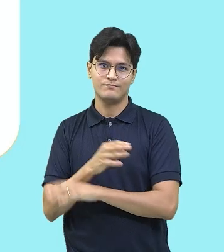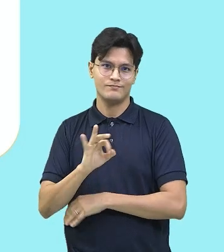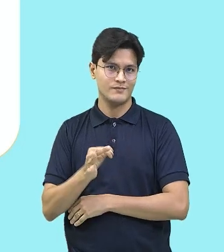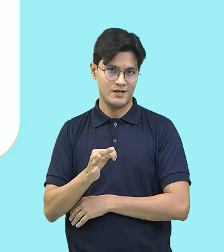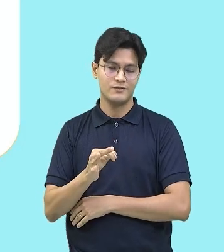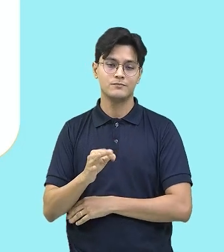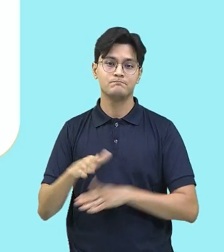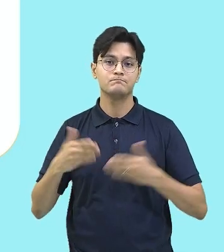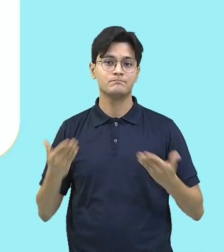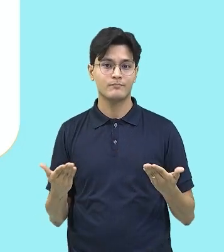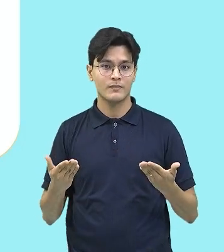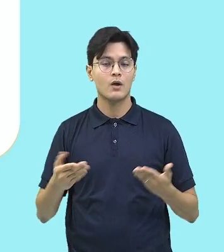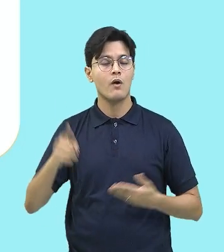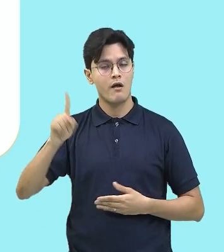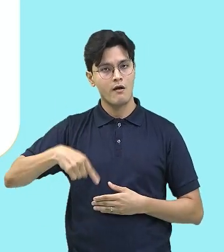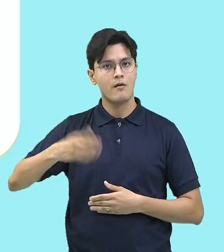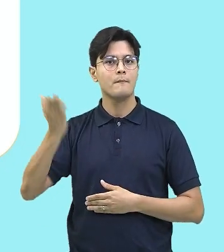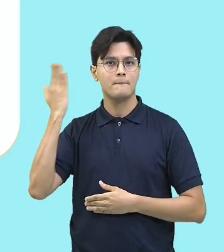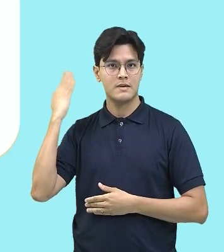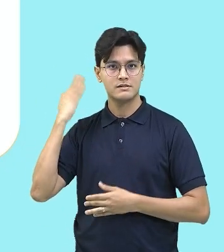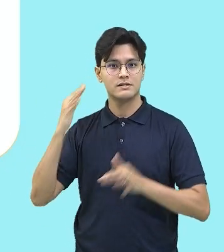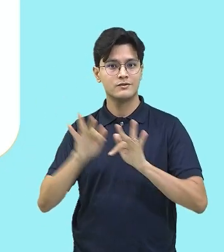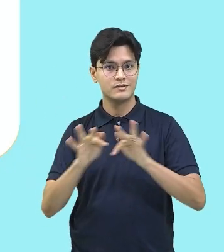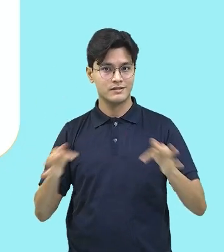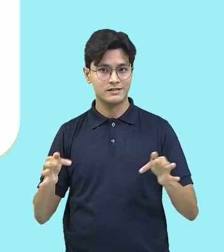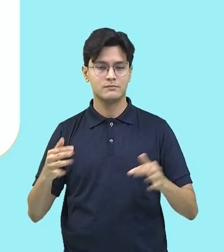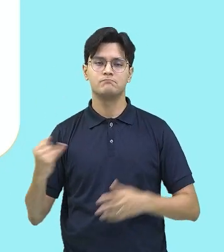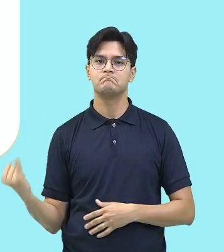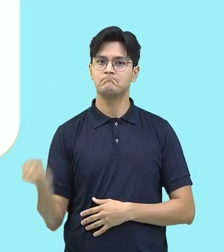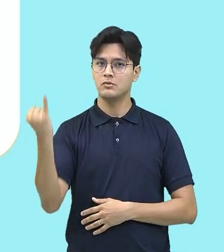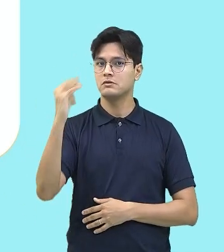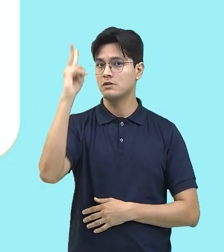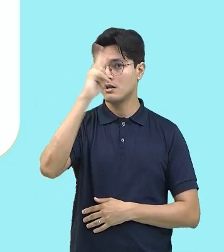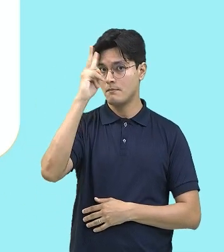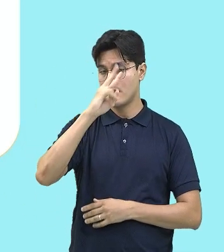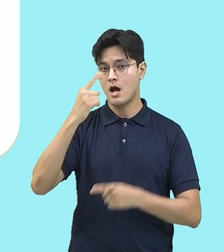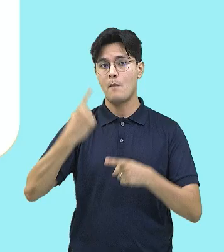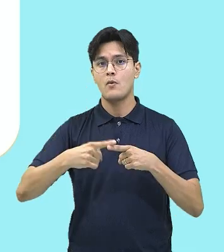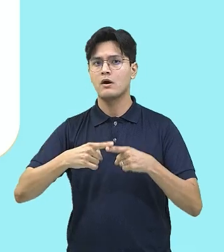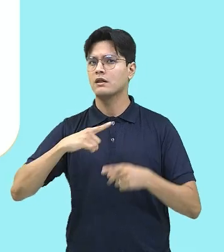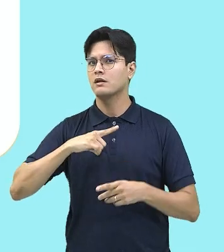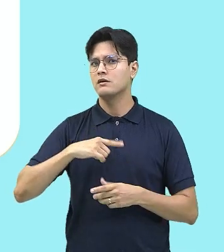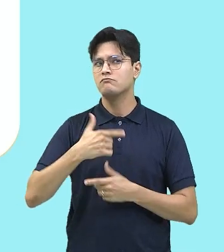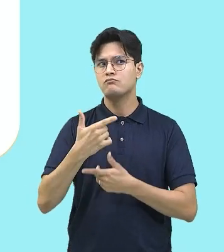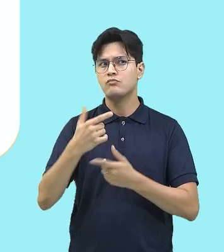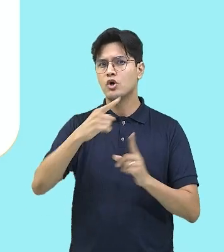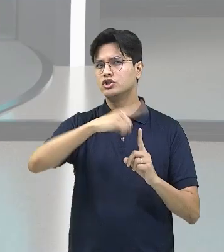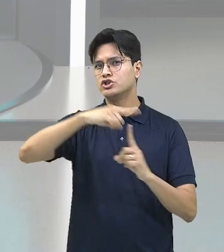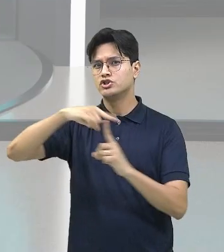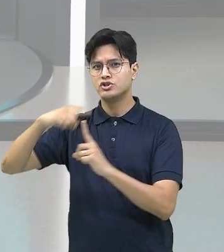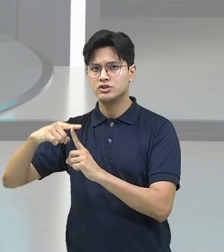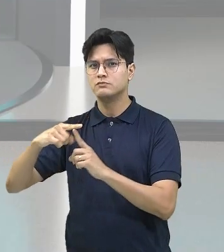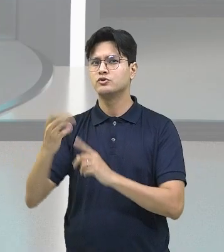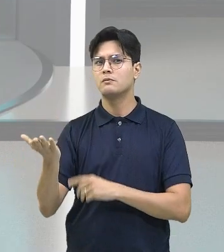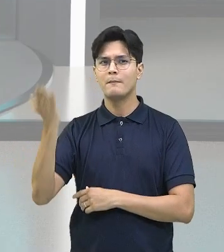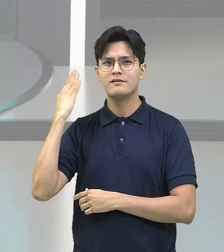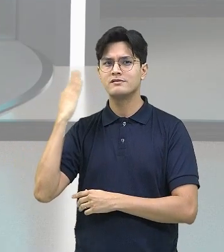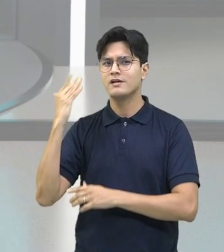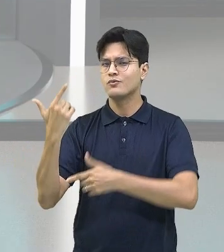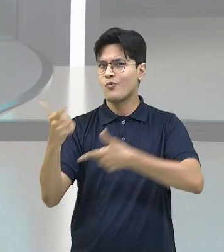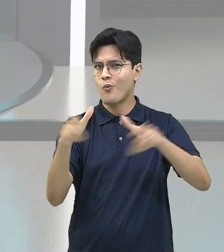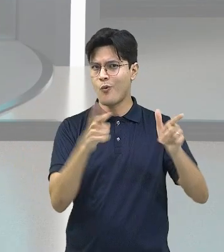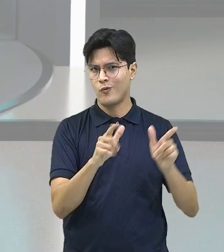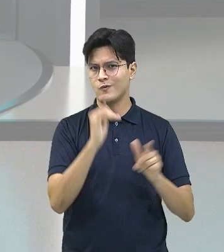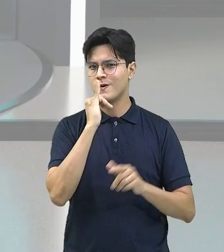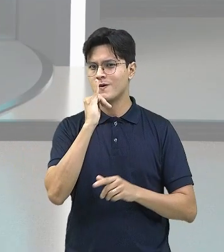Isso é importante para que você lembre, porque temos outras formas de passado. Vem comigo aqui agora.